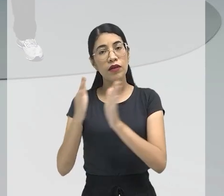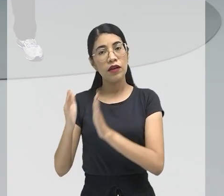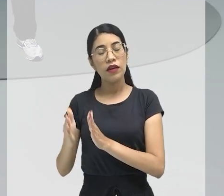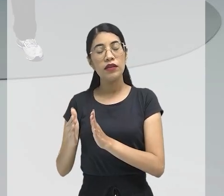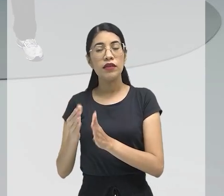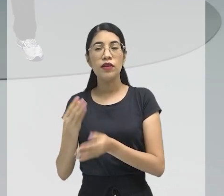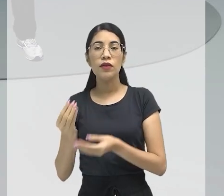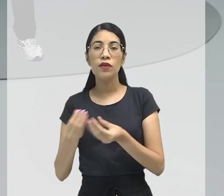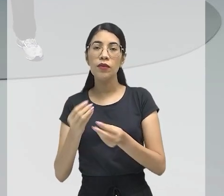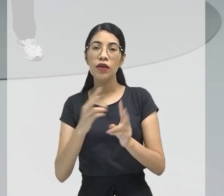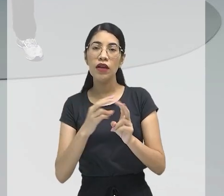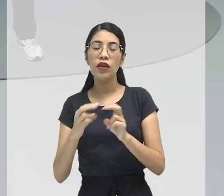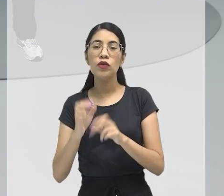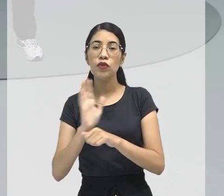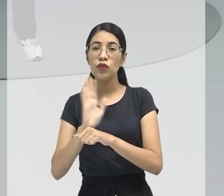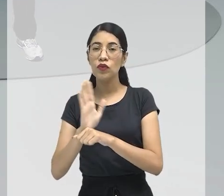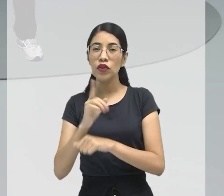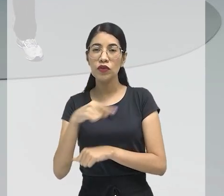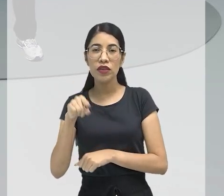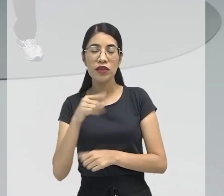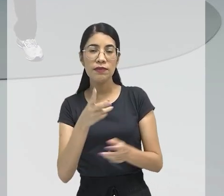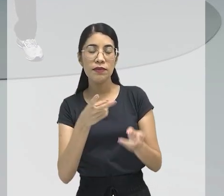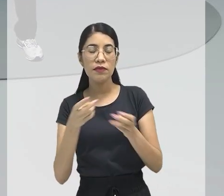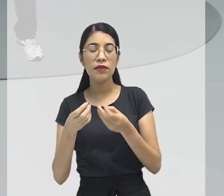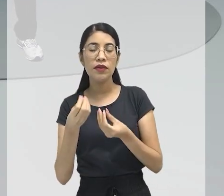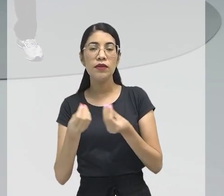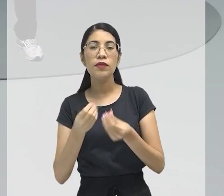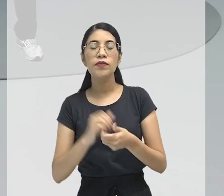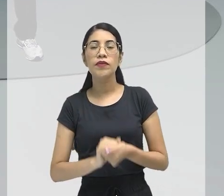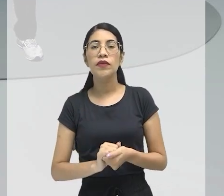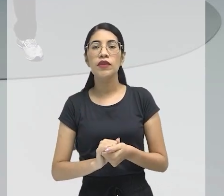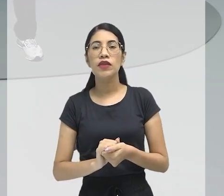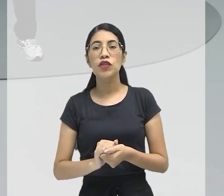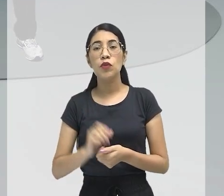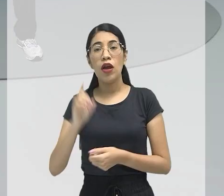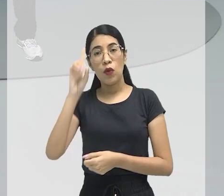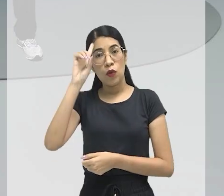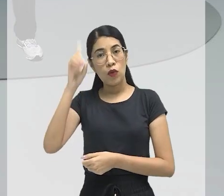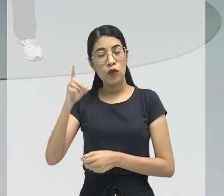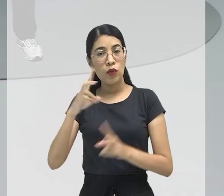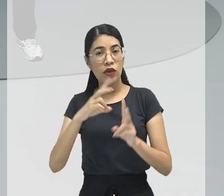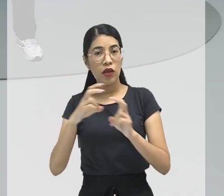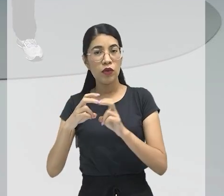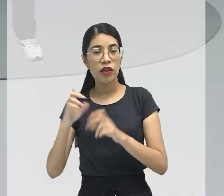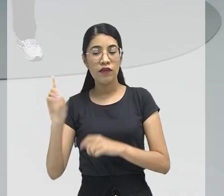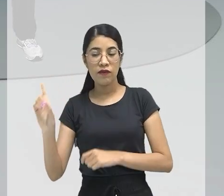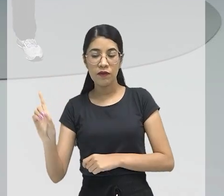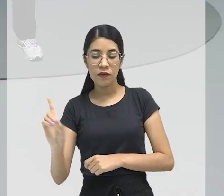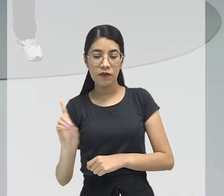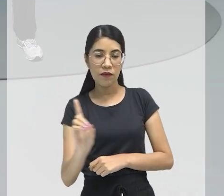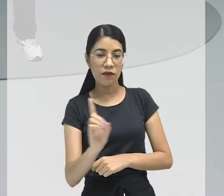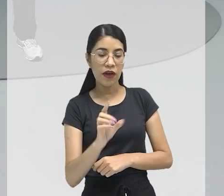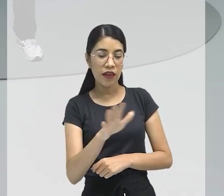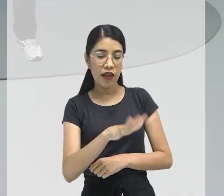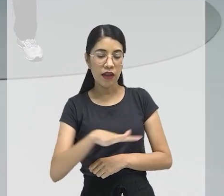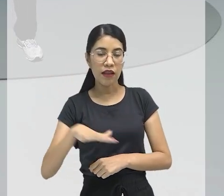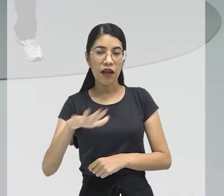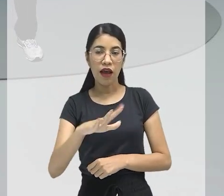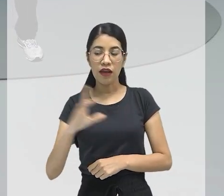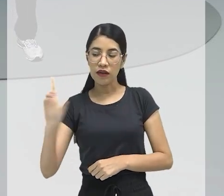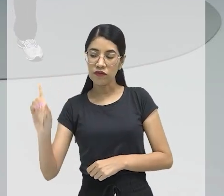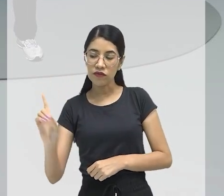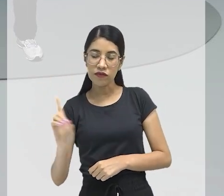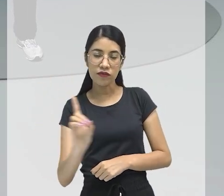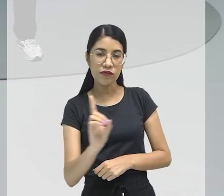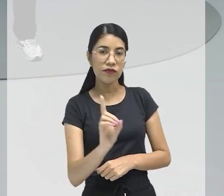Como nós falamos aí do vídeo do professor Quino e do professor Paulo. Inicia quando o dono da luta, né, caminha até o centro da